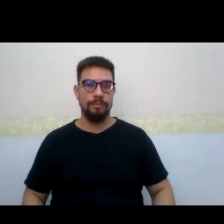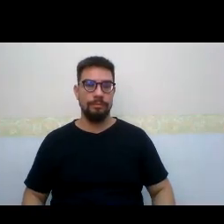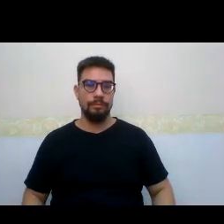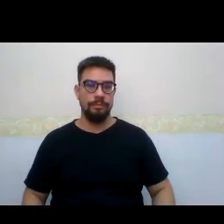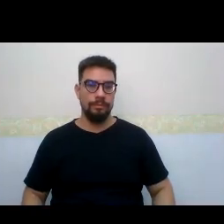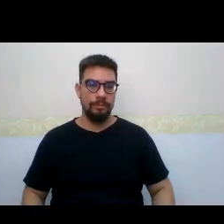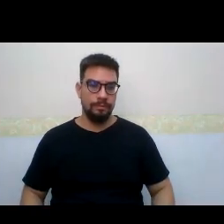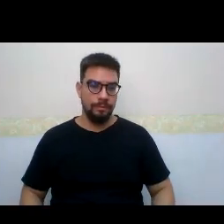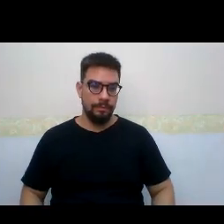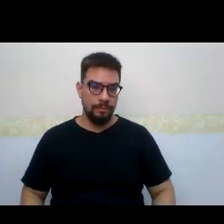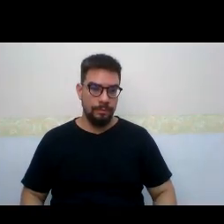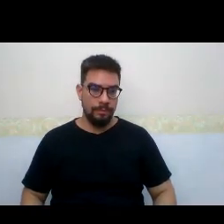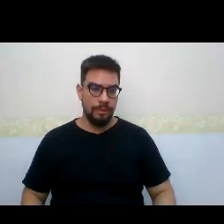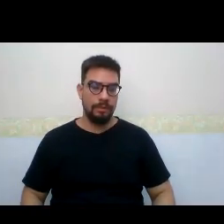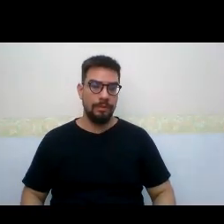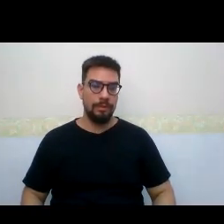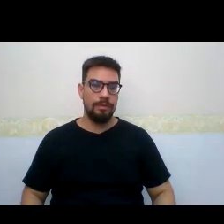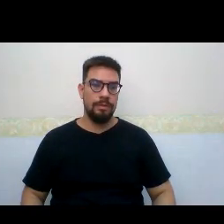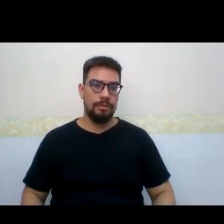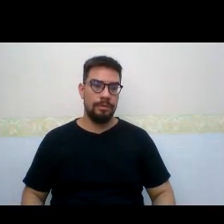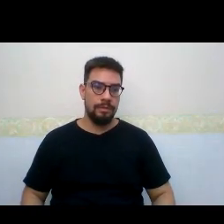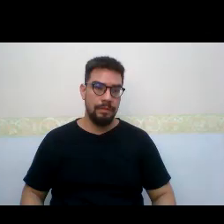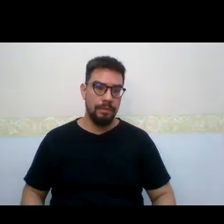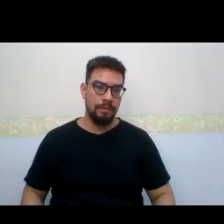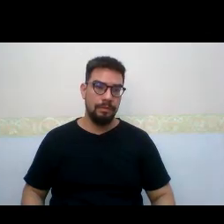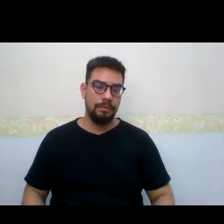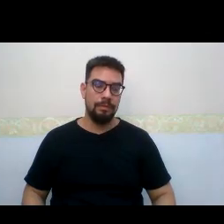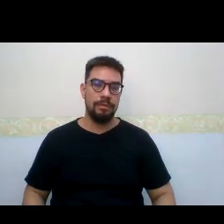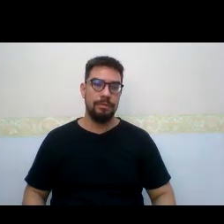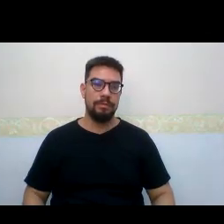Está aqui o modelo de ementa.